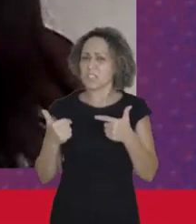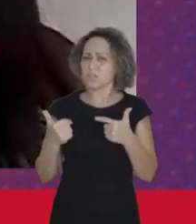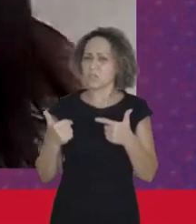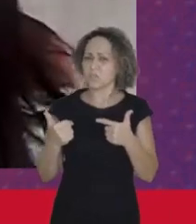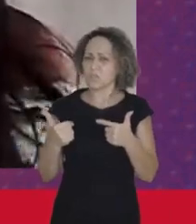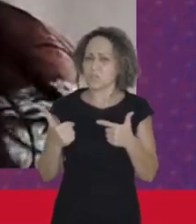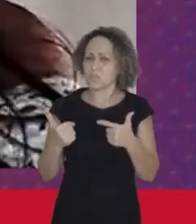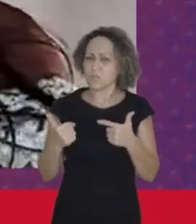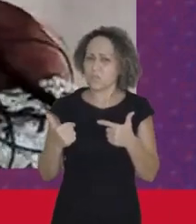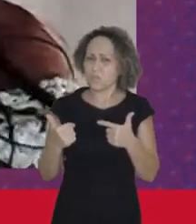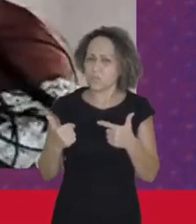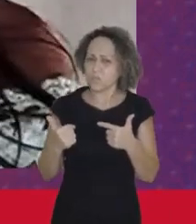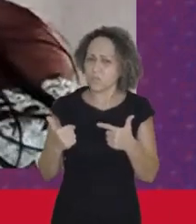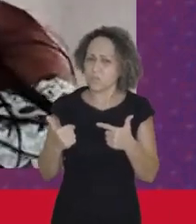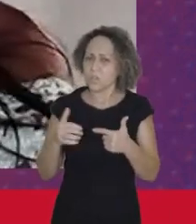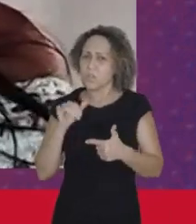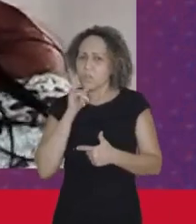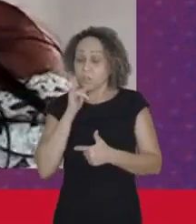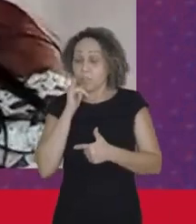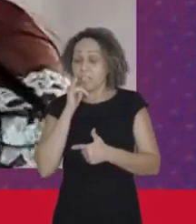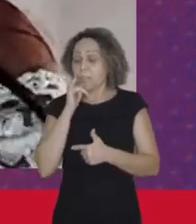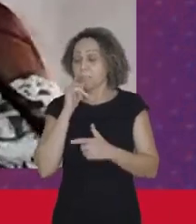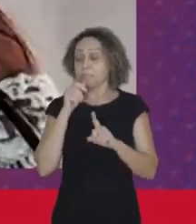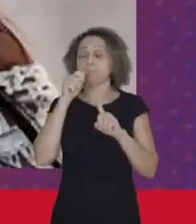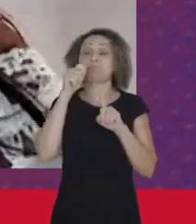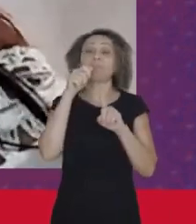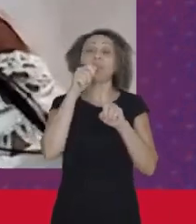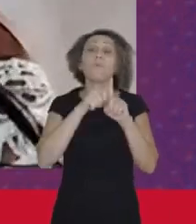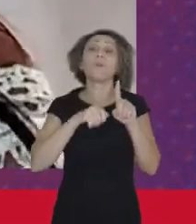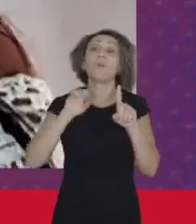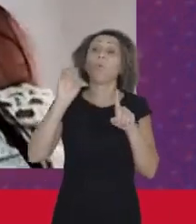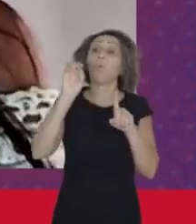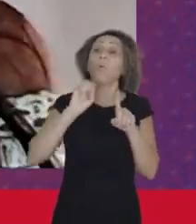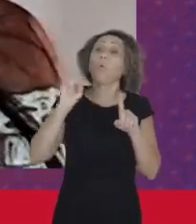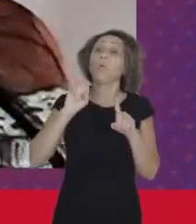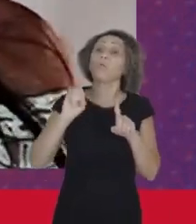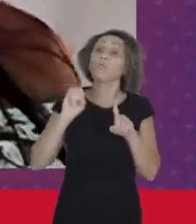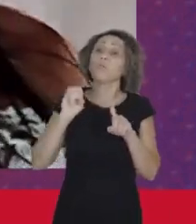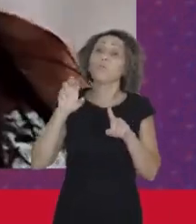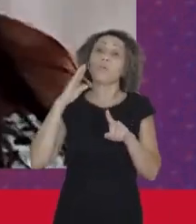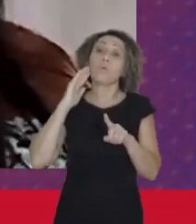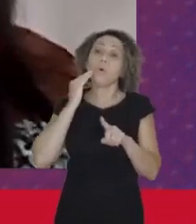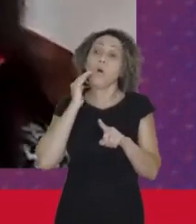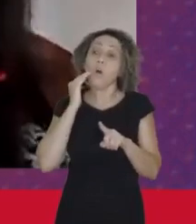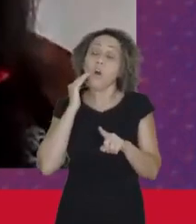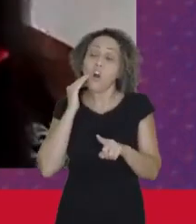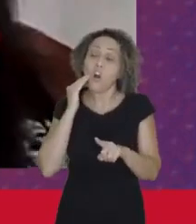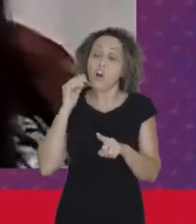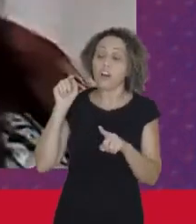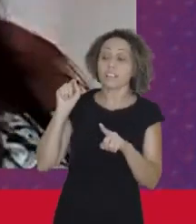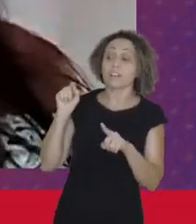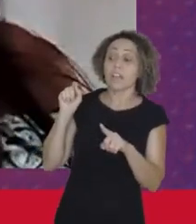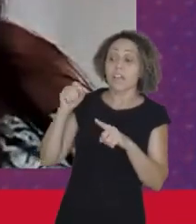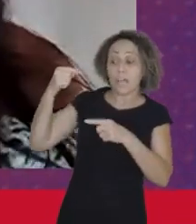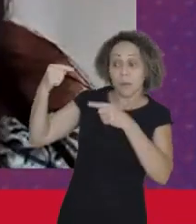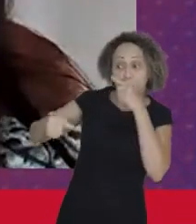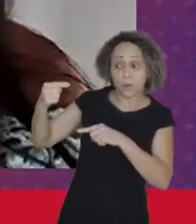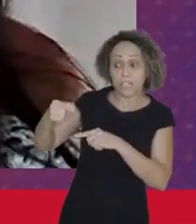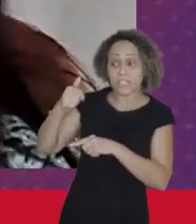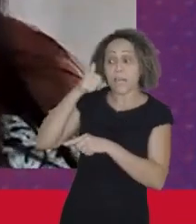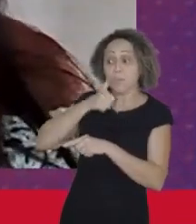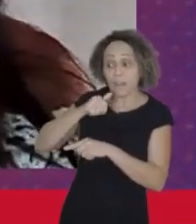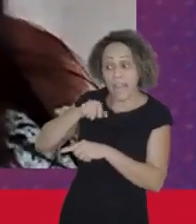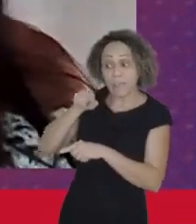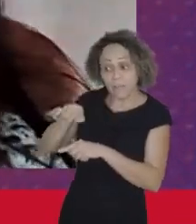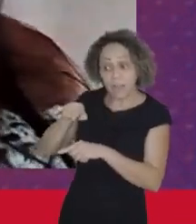exemplificar o Outubro Rosa. Ela tem a condição de fazer todo o exame né, ginecológico, toda essa questão da prevenção